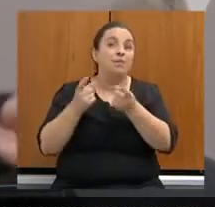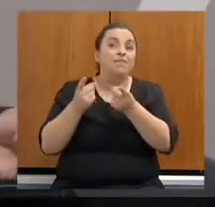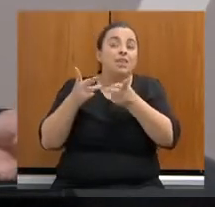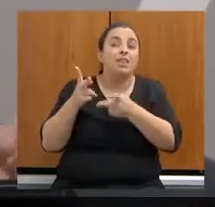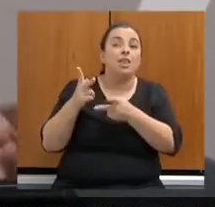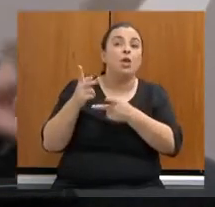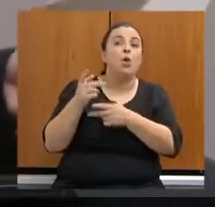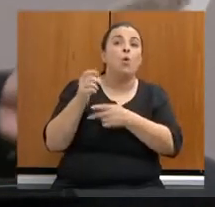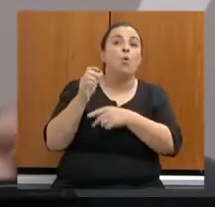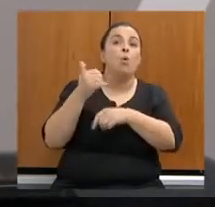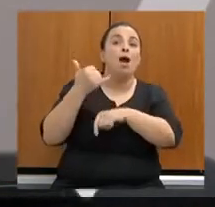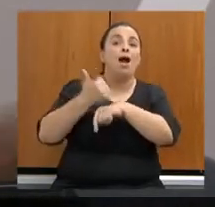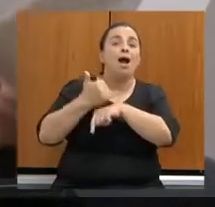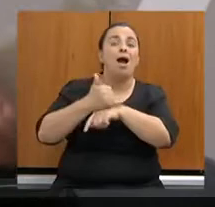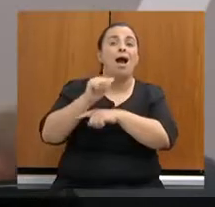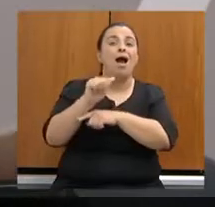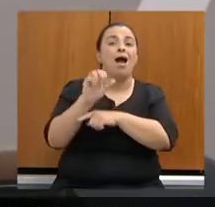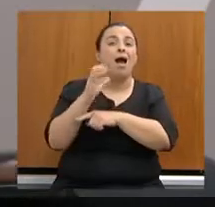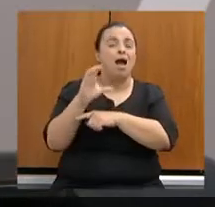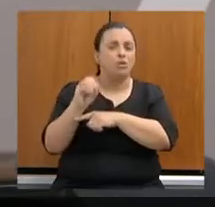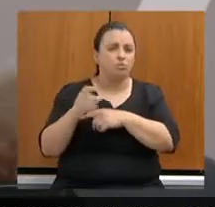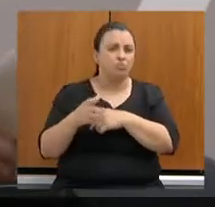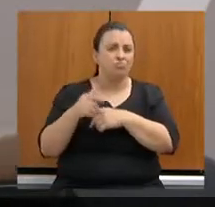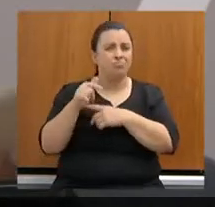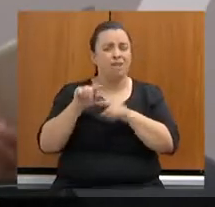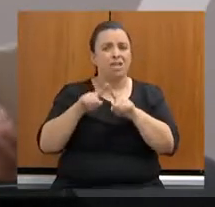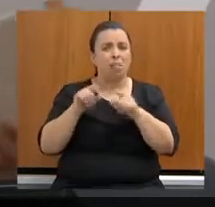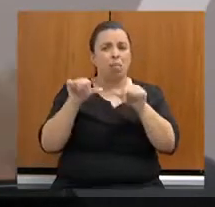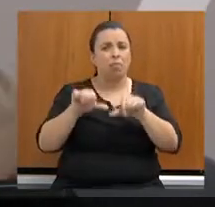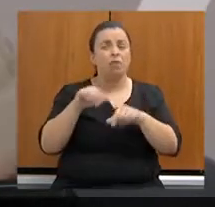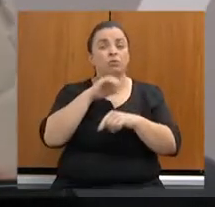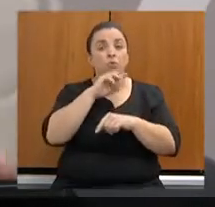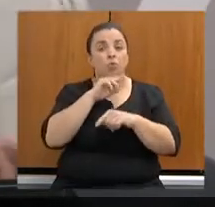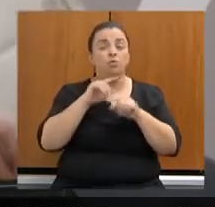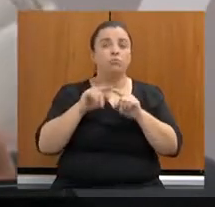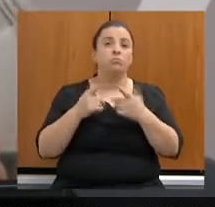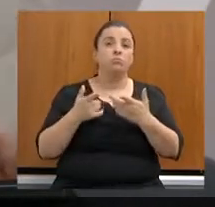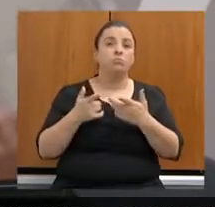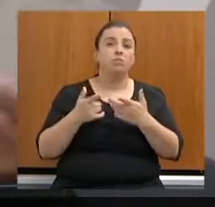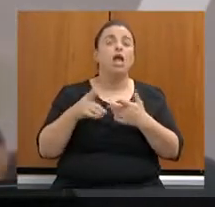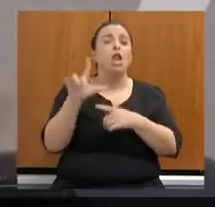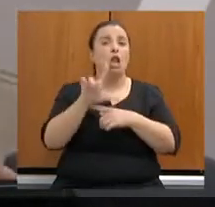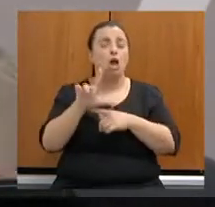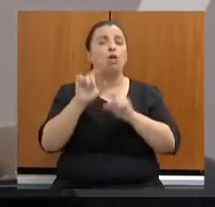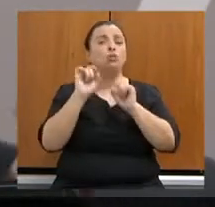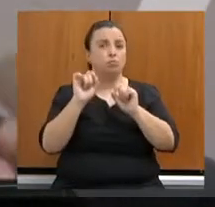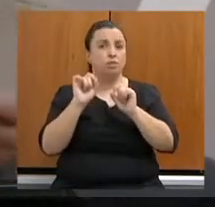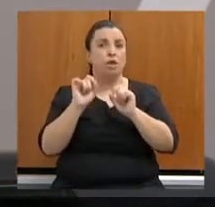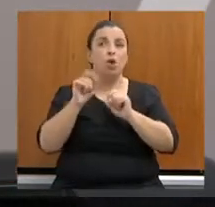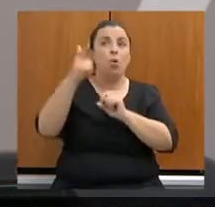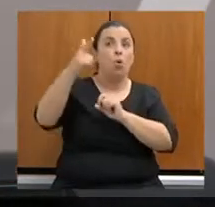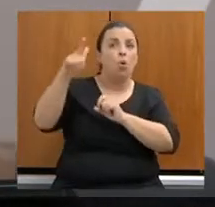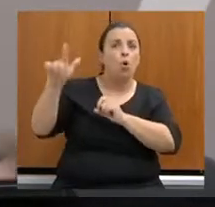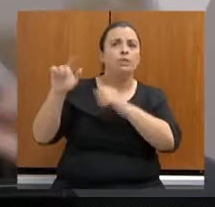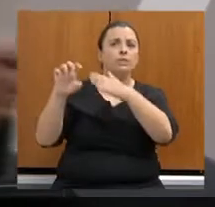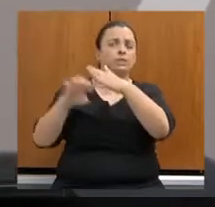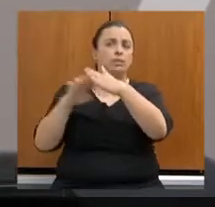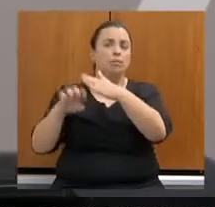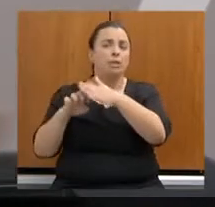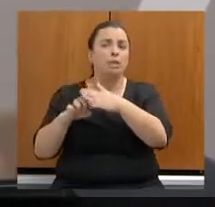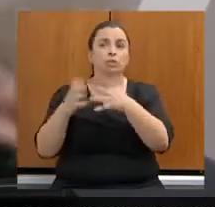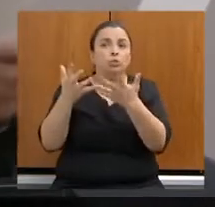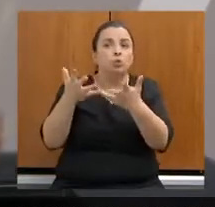é lógico que muitas companhias não vão deixar que a gente possa buscar